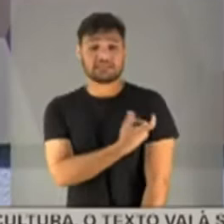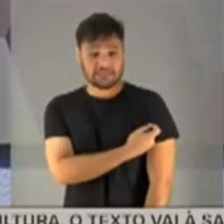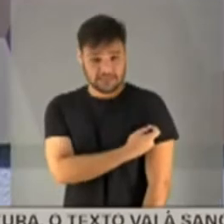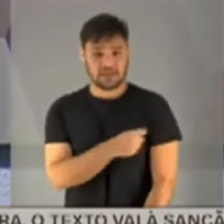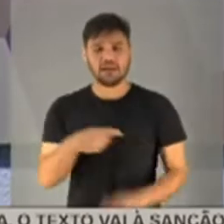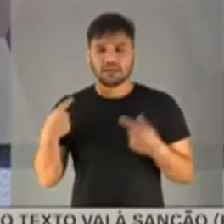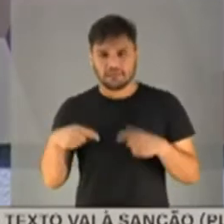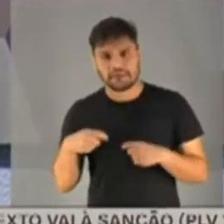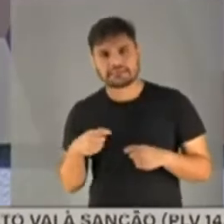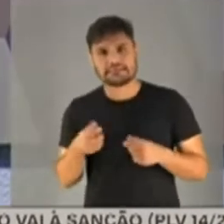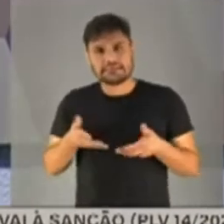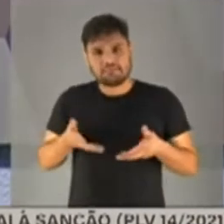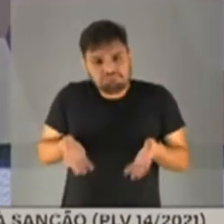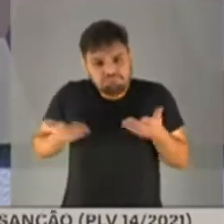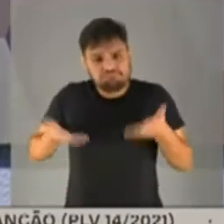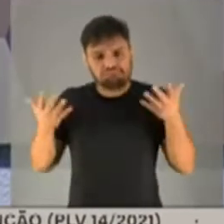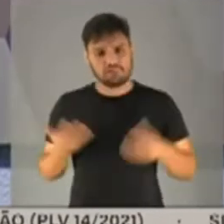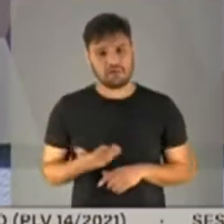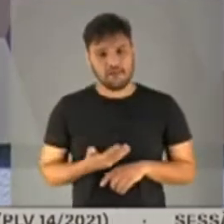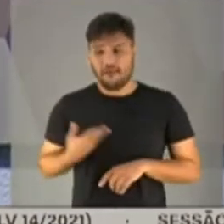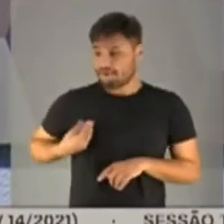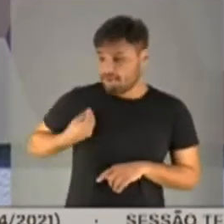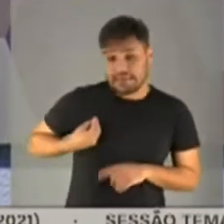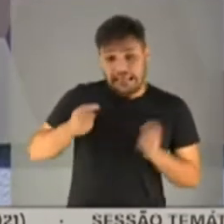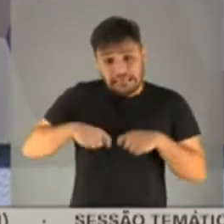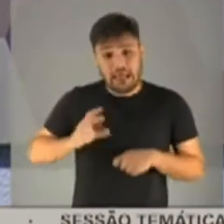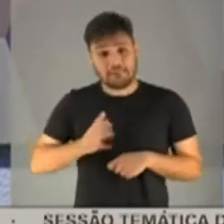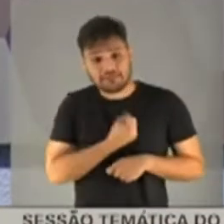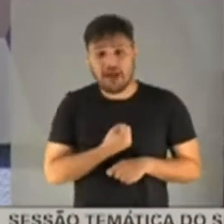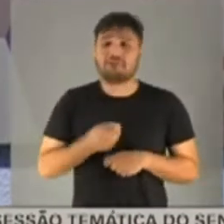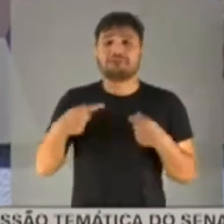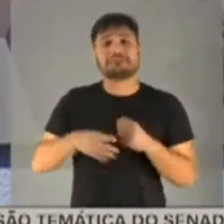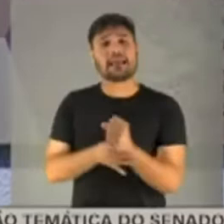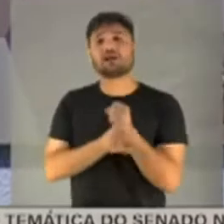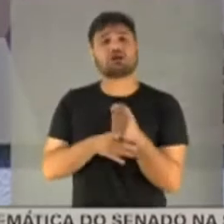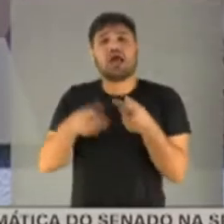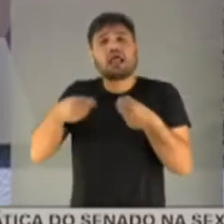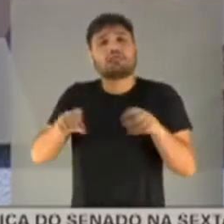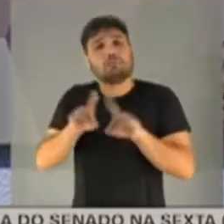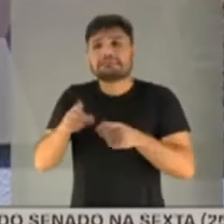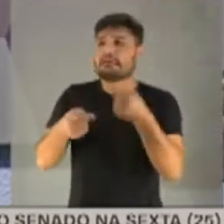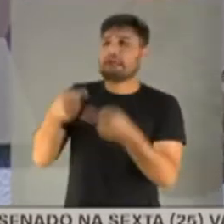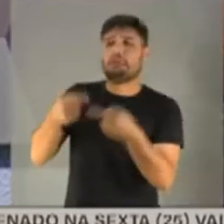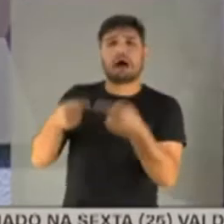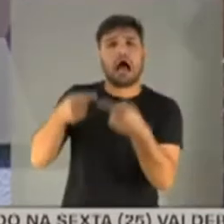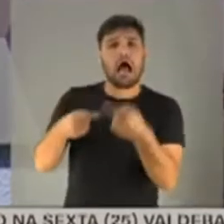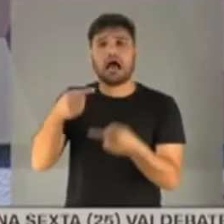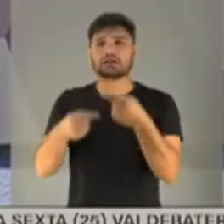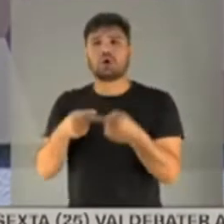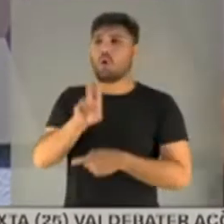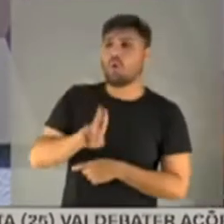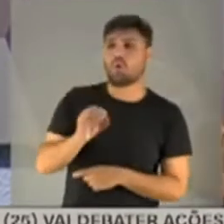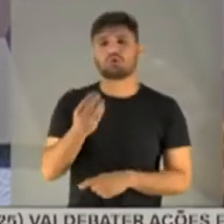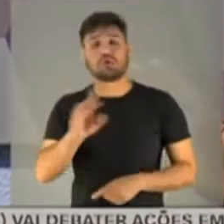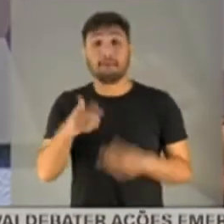ser intensificadas. Então, mais vidas podem ser salvas. Então, a gente precisa garantir, não precisa ficar nesse debate estéril, se usa, se não